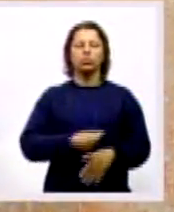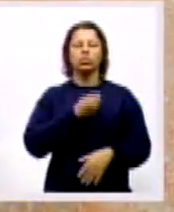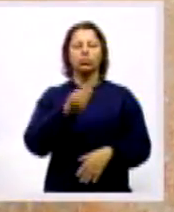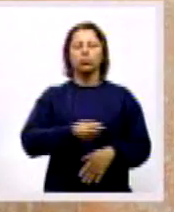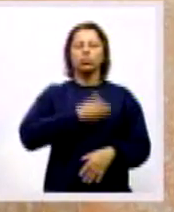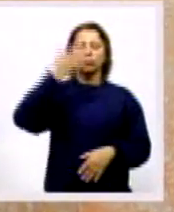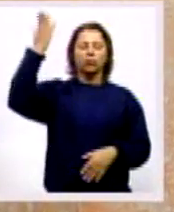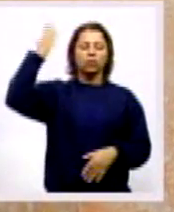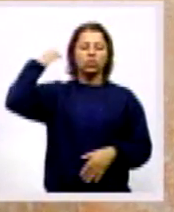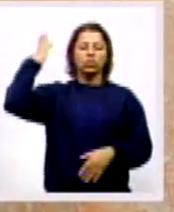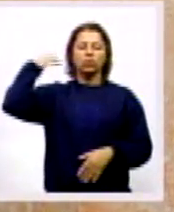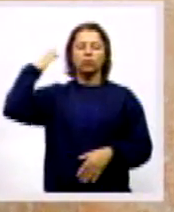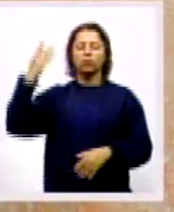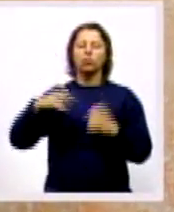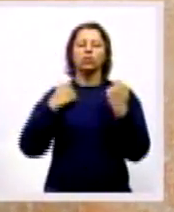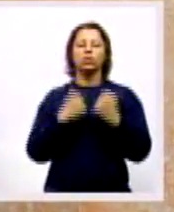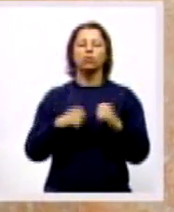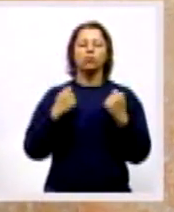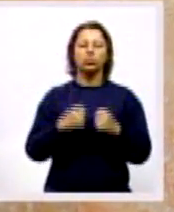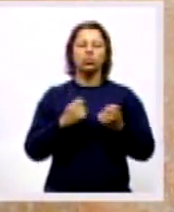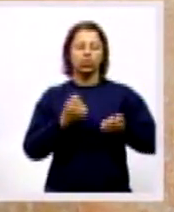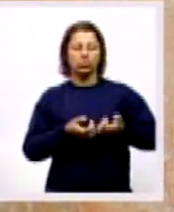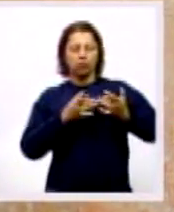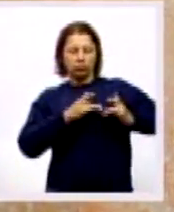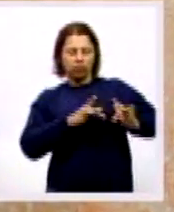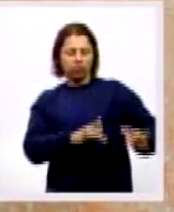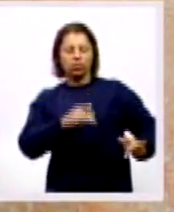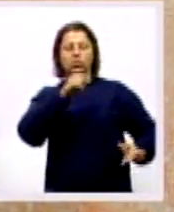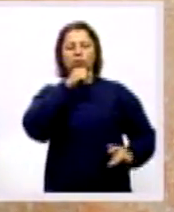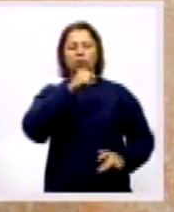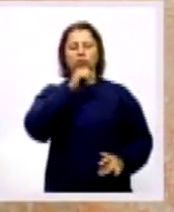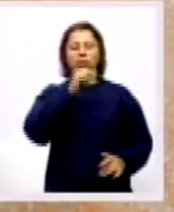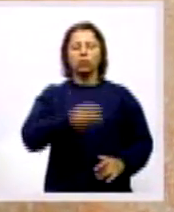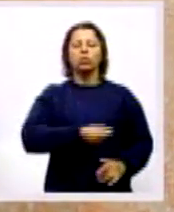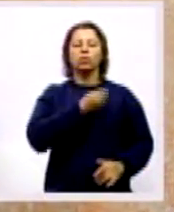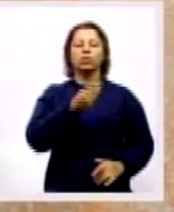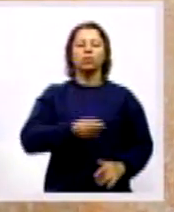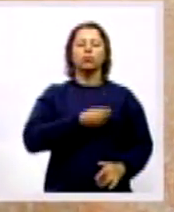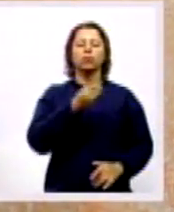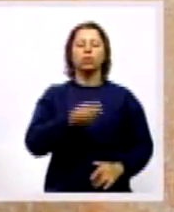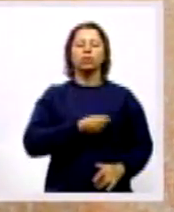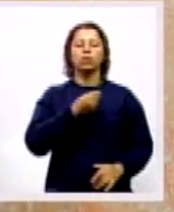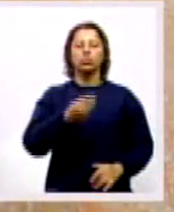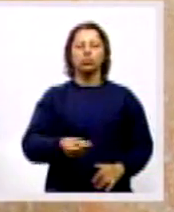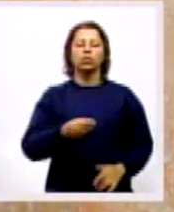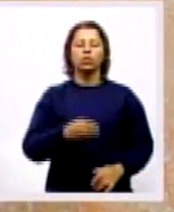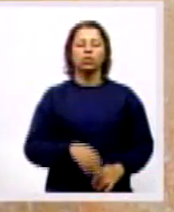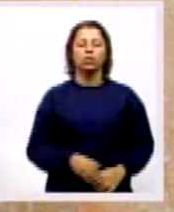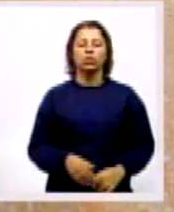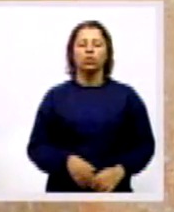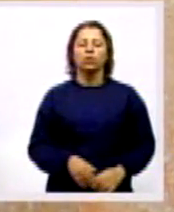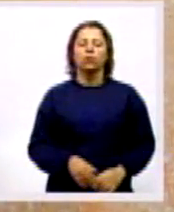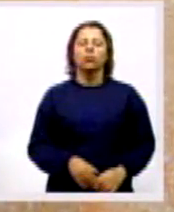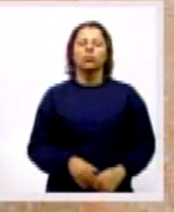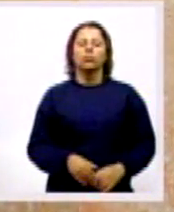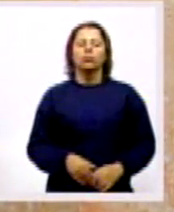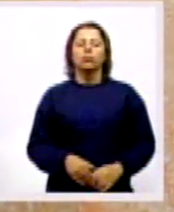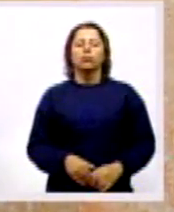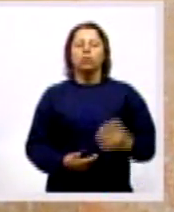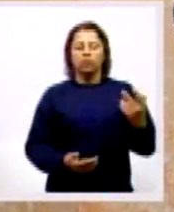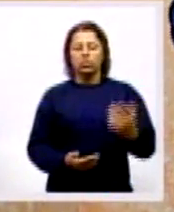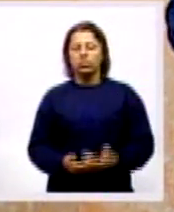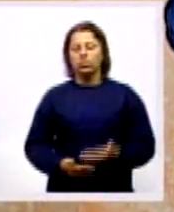passada, precisais despojar-vos do homem velho, que se corrompe sob o efeito das concupiscências